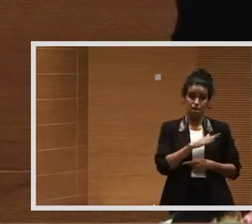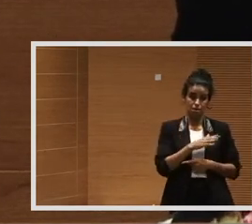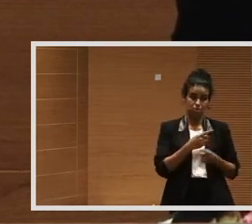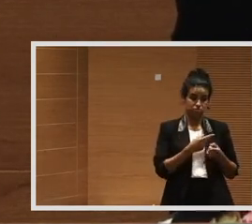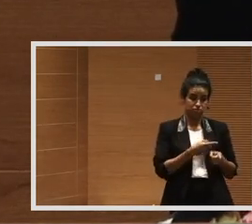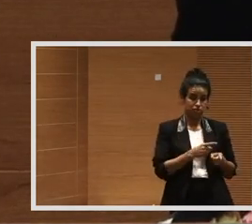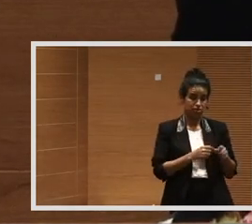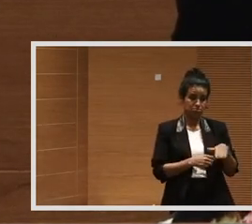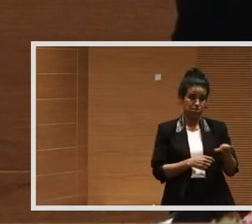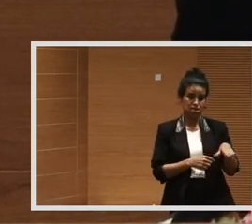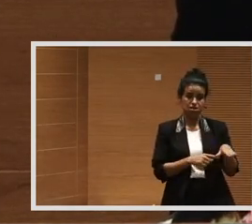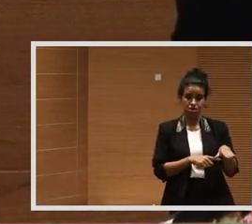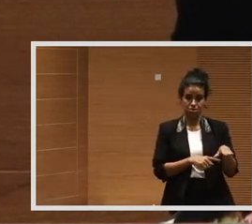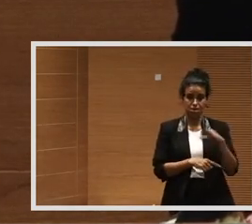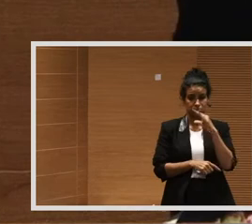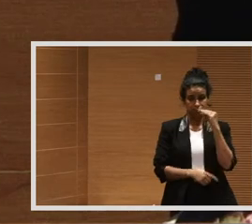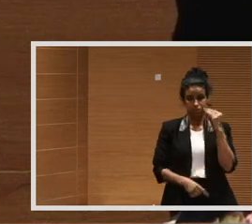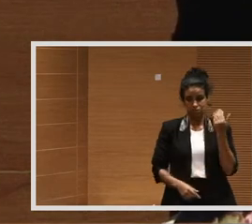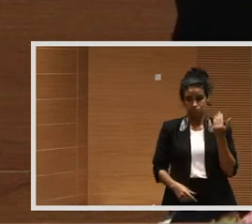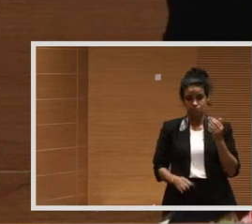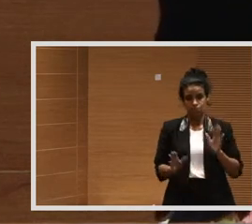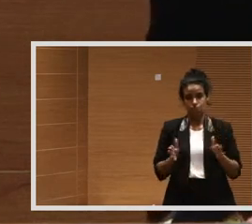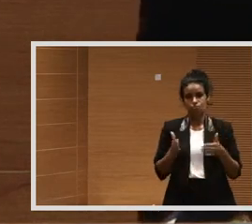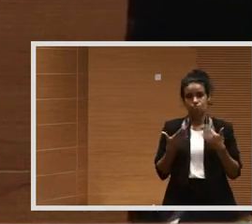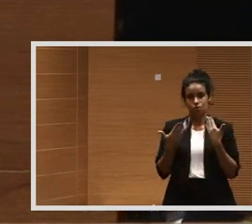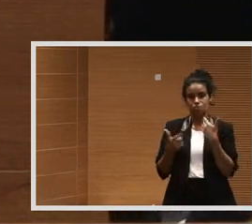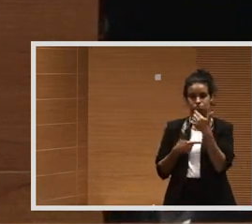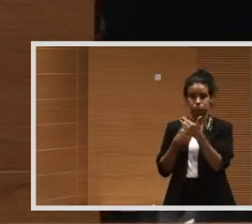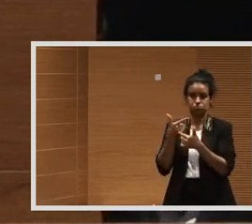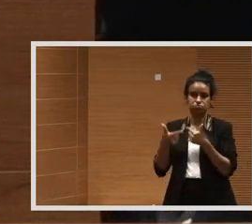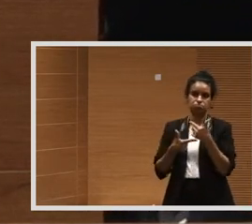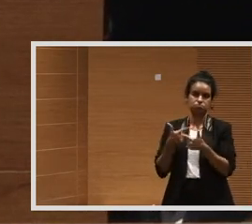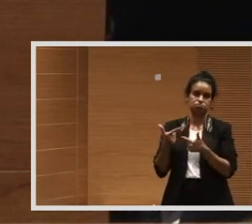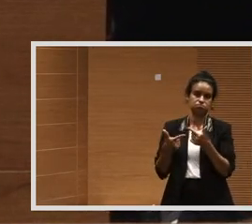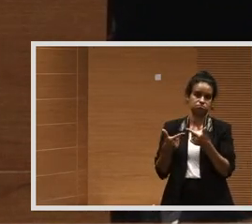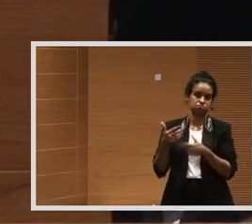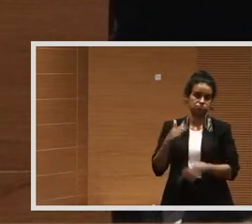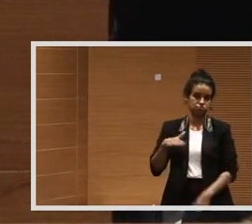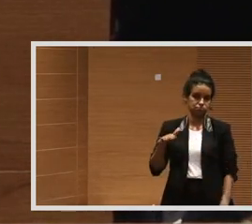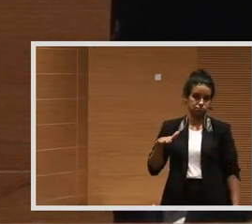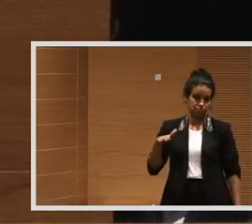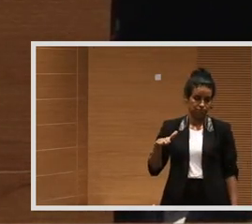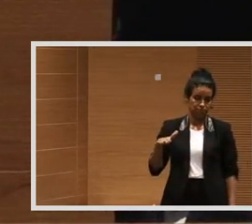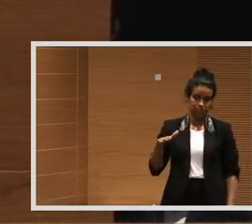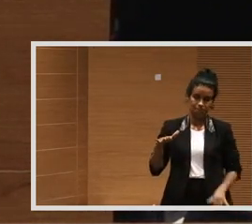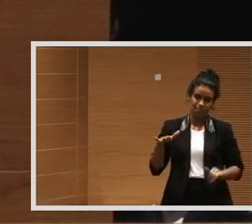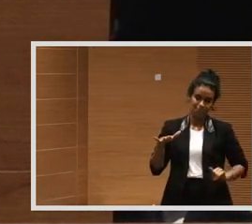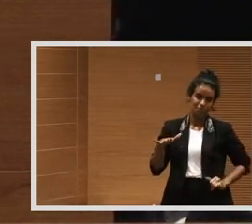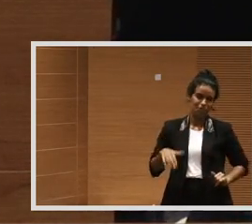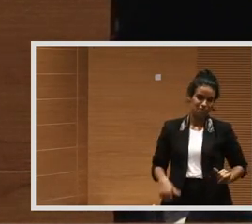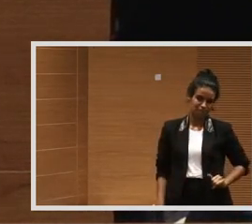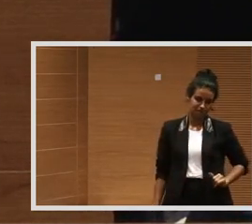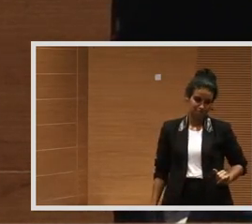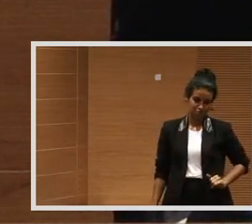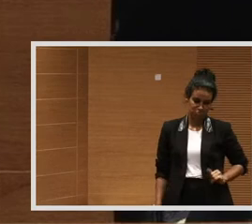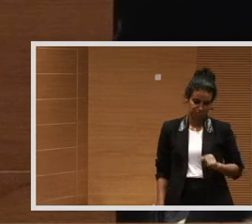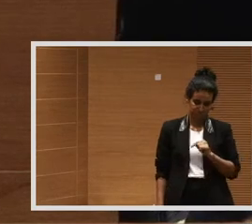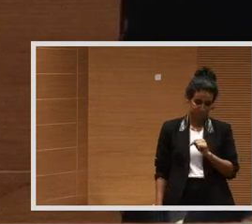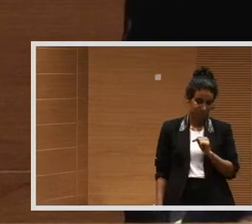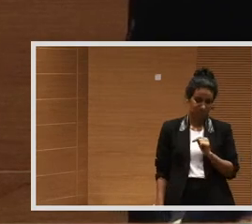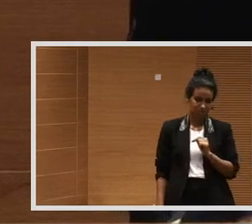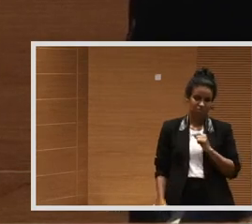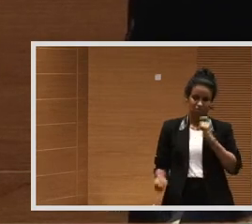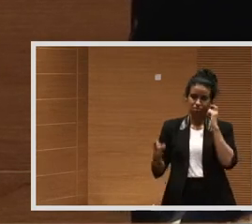adolescentes. E, quando eu estou trabalhando com crianças em sofrimento, eu não